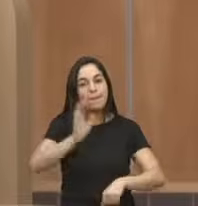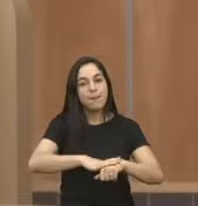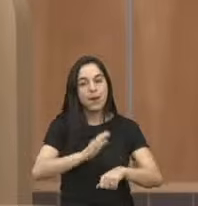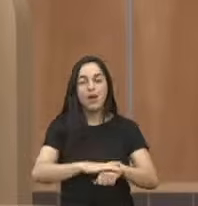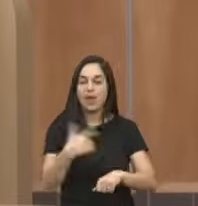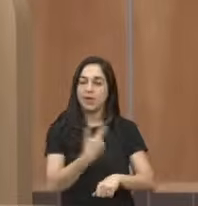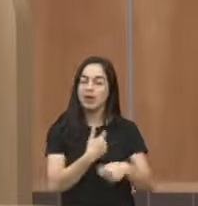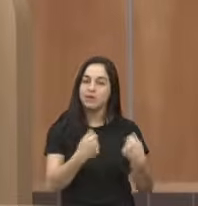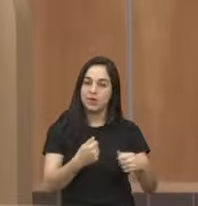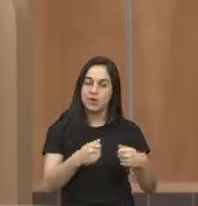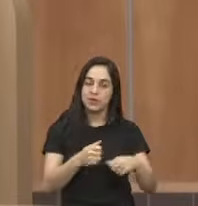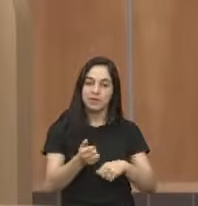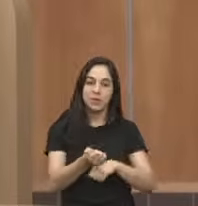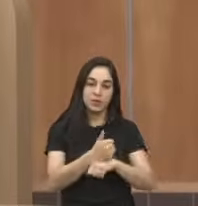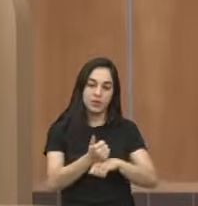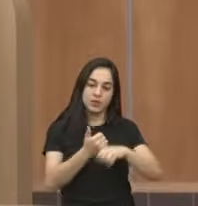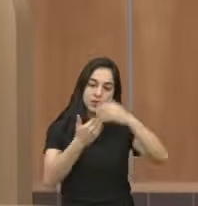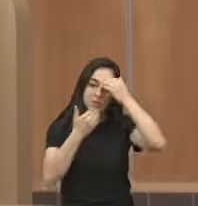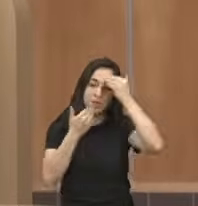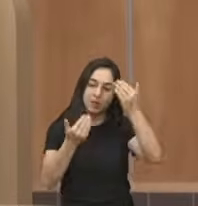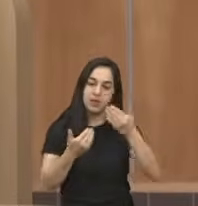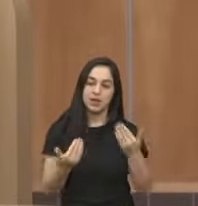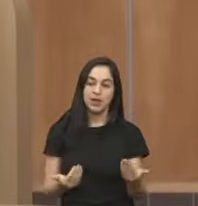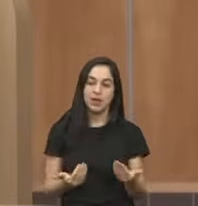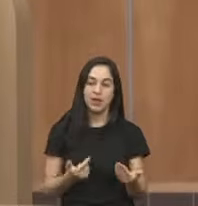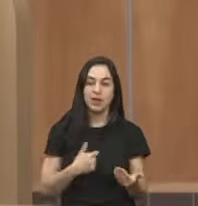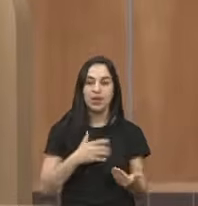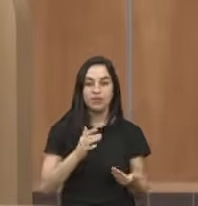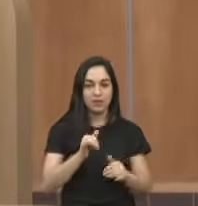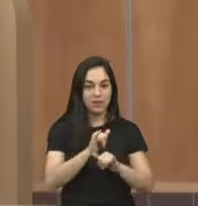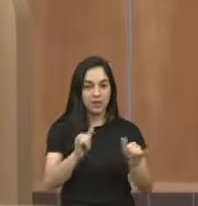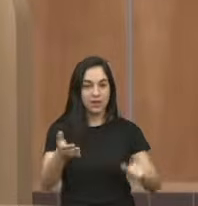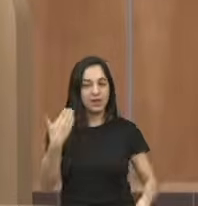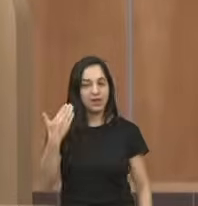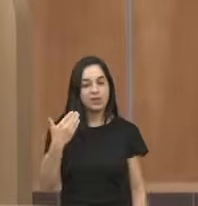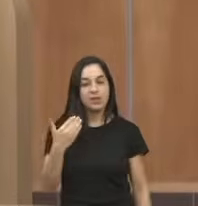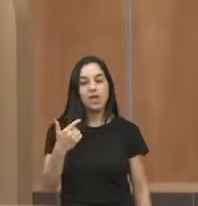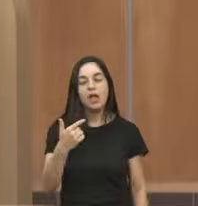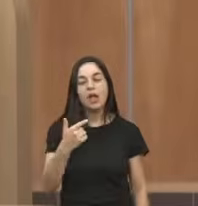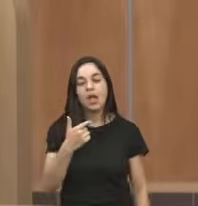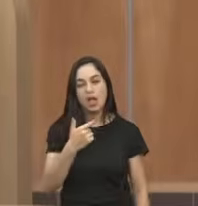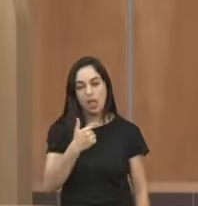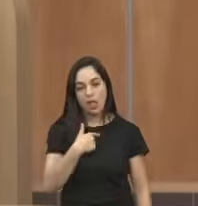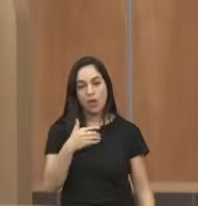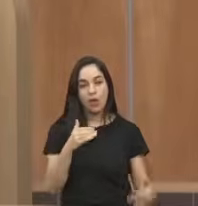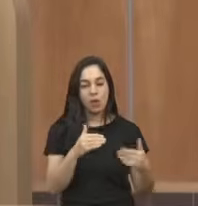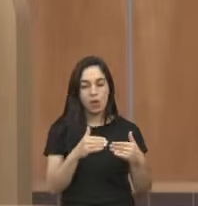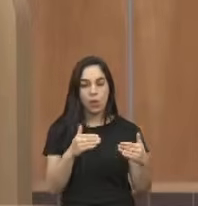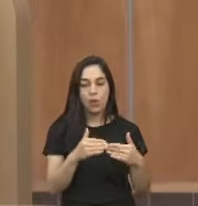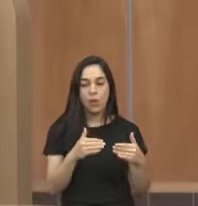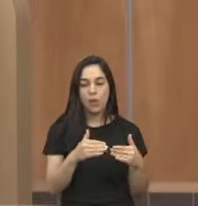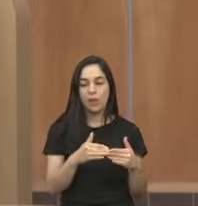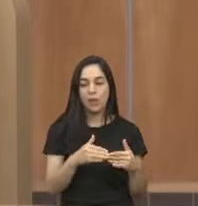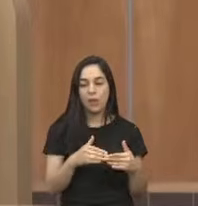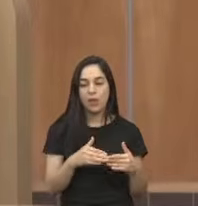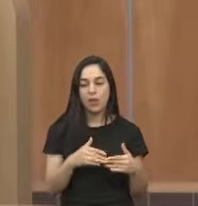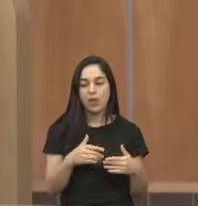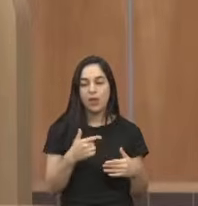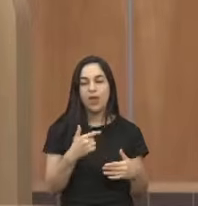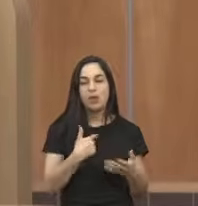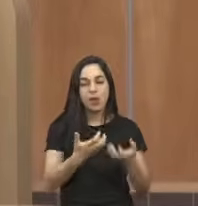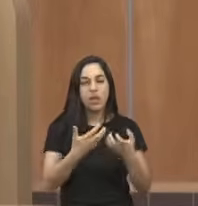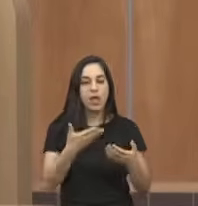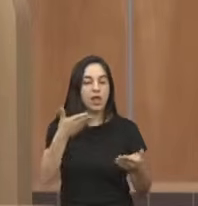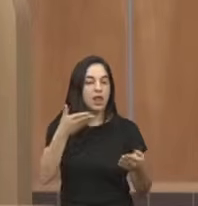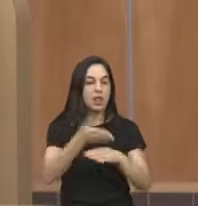os profissionais. Quando a gente vai homenagear, já te falei em outra oportunidade, sou adepto, a gente vê outro dia, sou a favor de a gente entrar às 7 horas da manhã, para